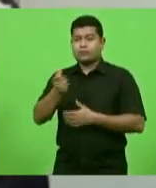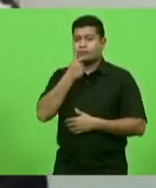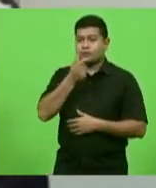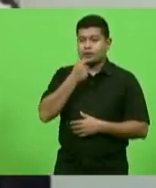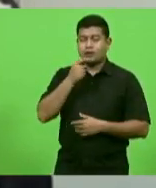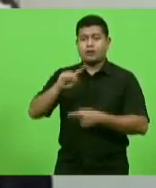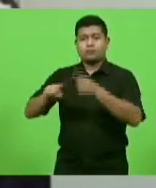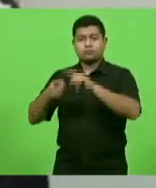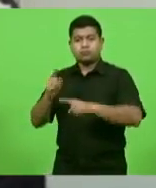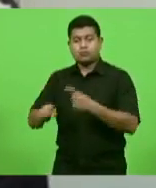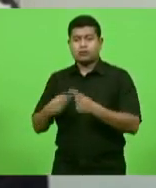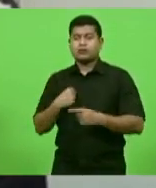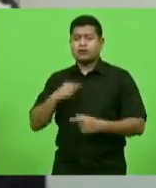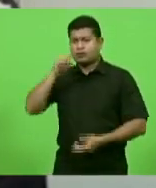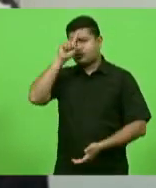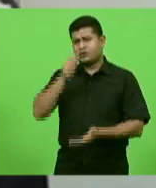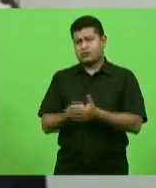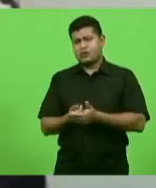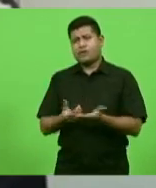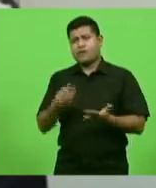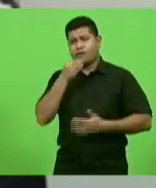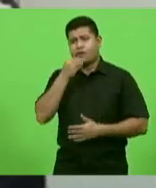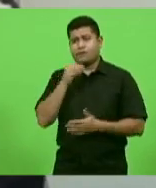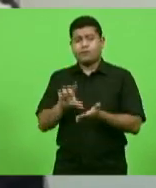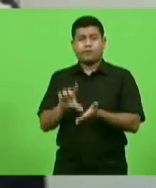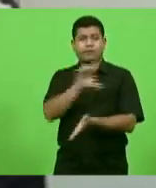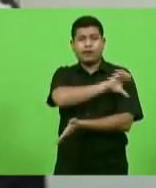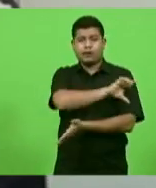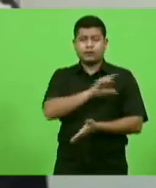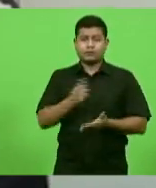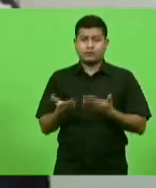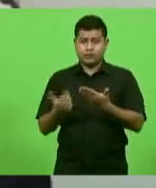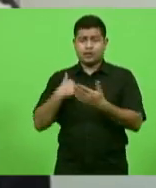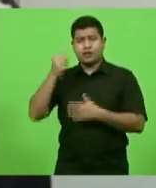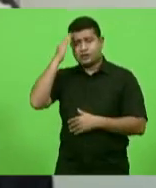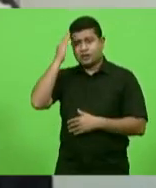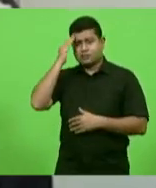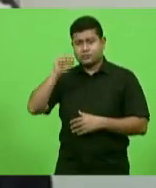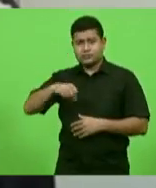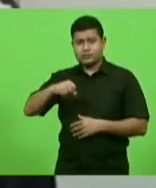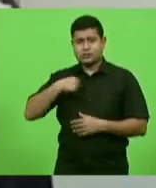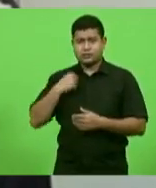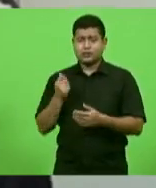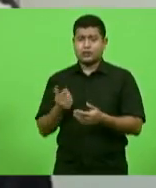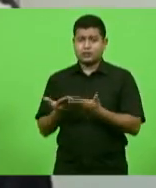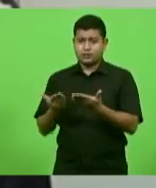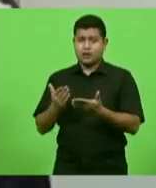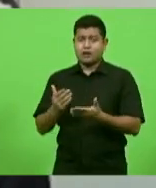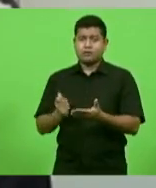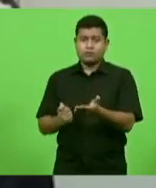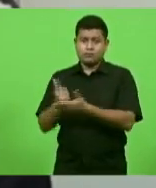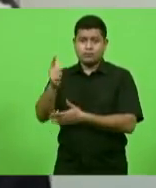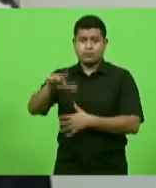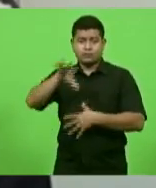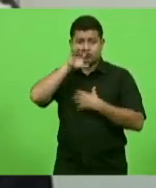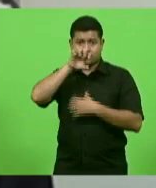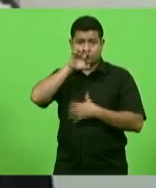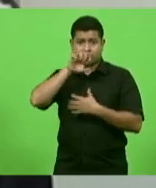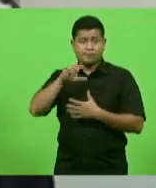isso foi uma decisão tomada bem lá atrás e obviamente que o governador Sabia sim do Estado estava comprando respiradores